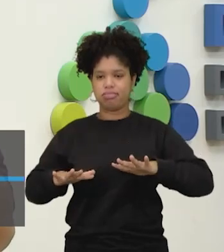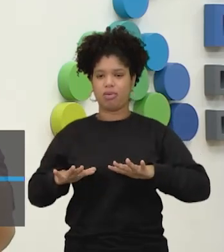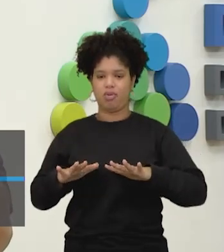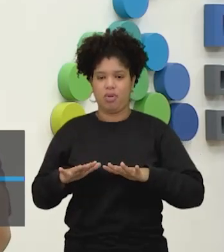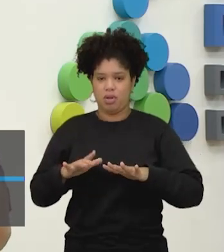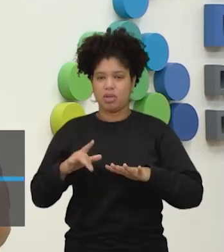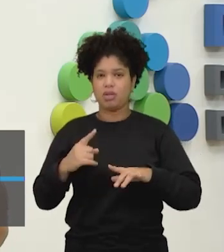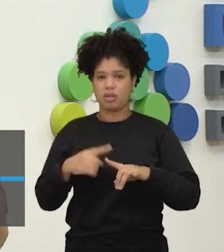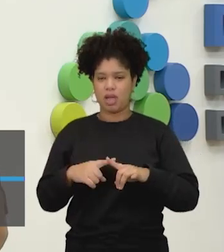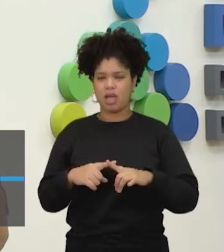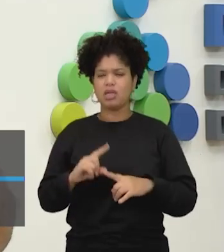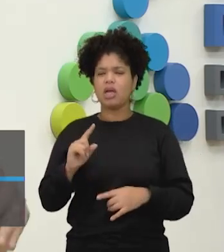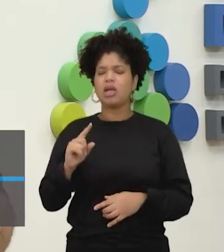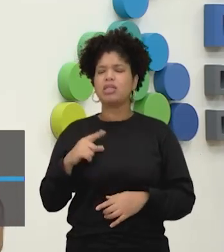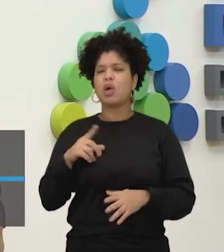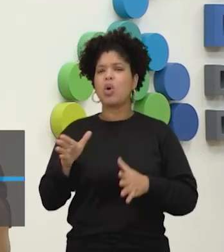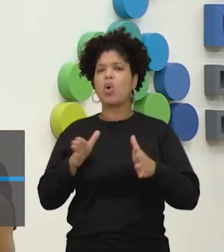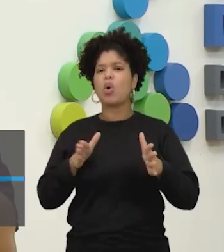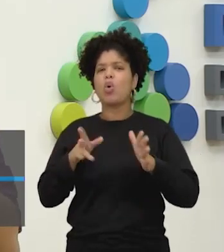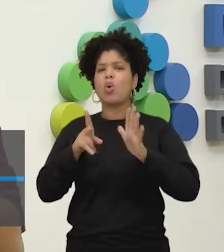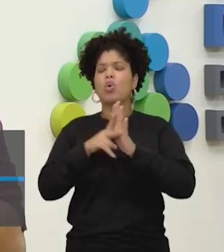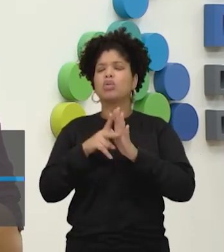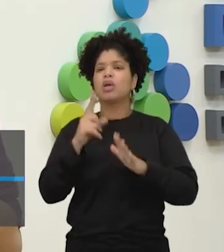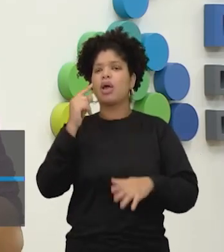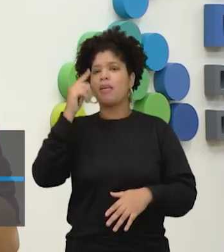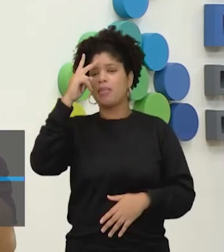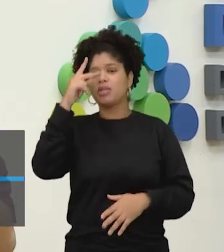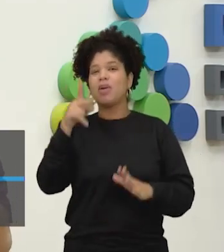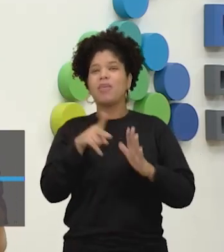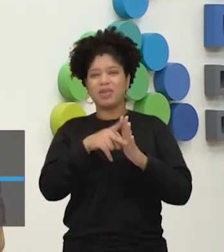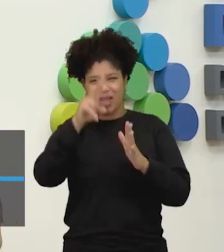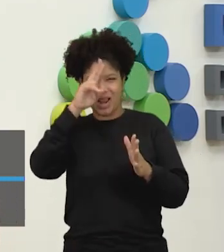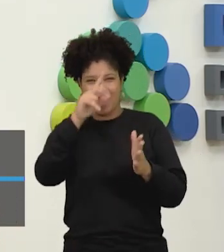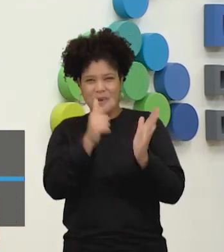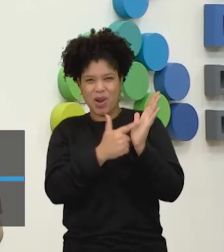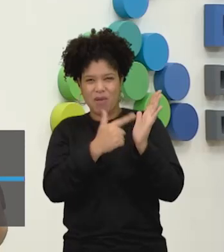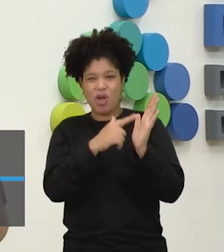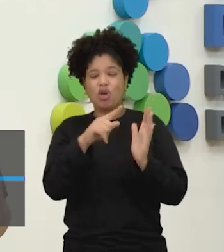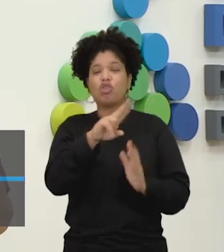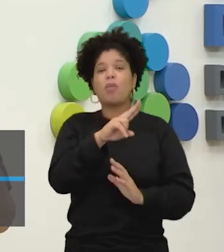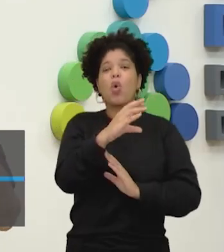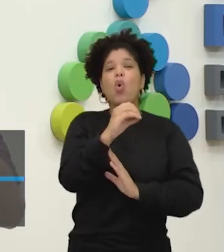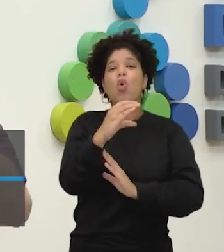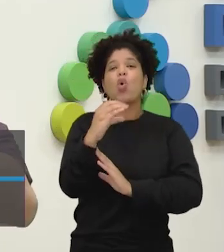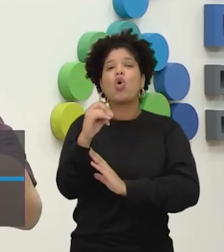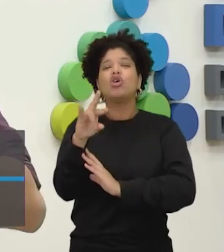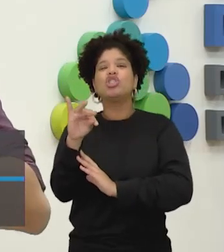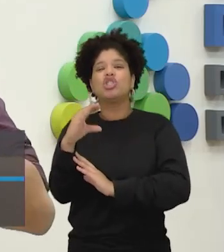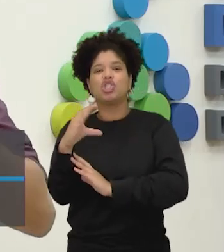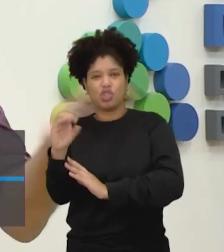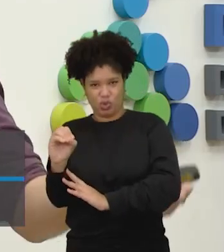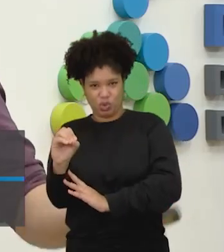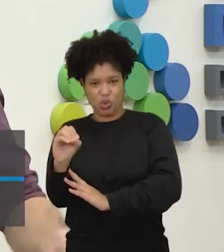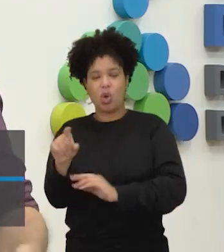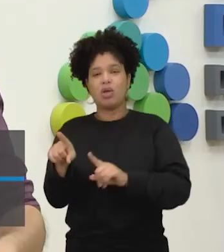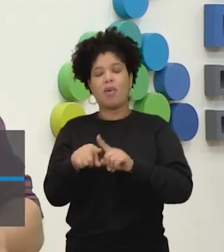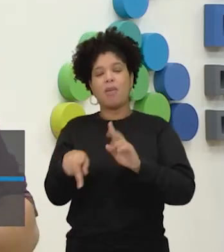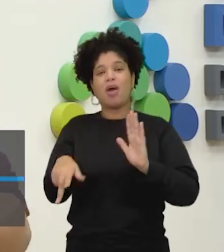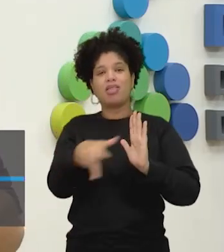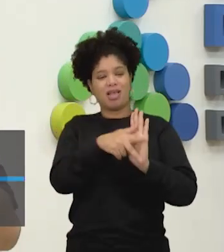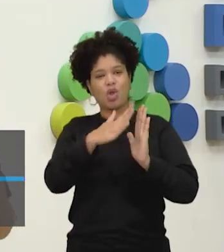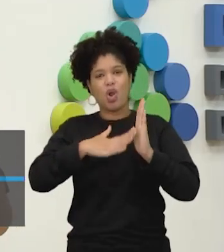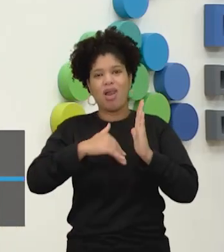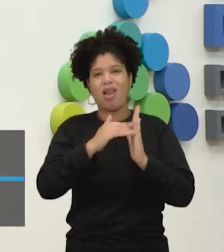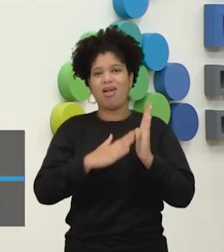um pouquinho depois, mas na mesma época influenciado pelo pessoal do cortiço, influenciado pelo pessoal lá dos naturalistas,